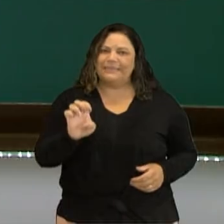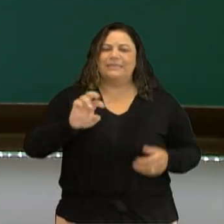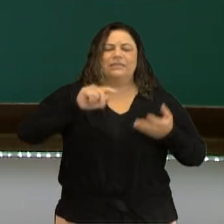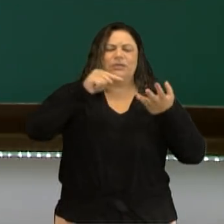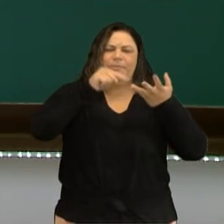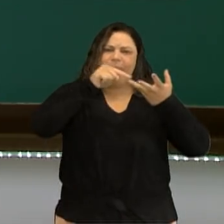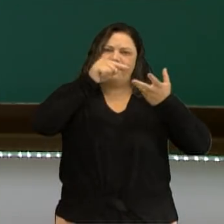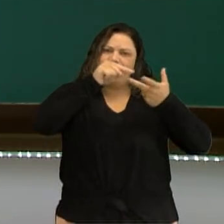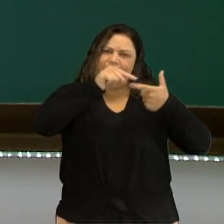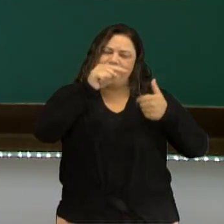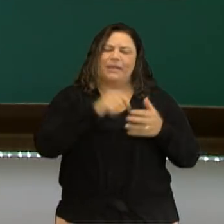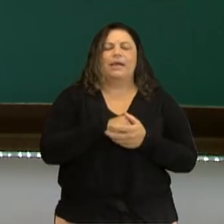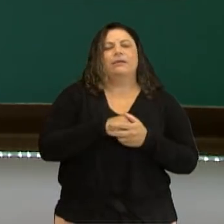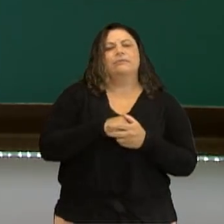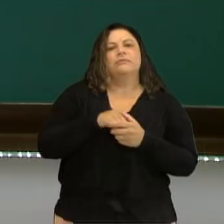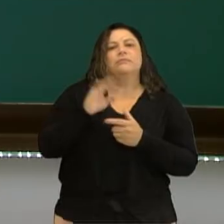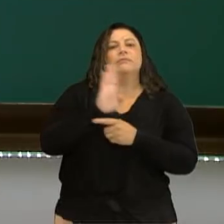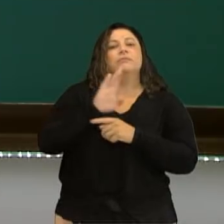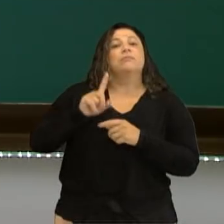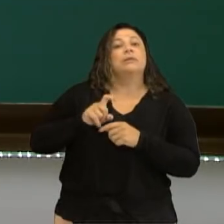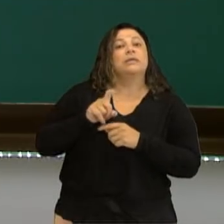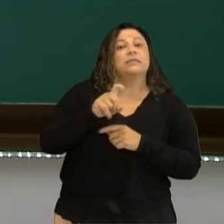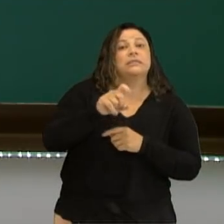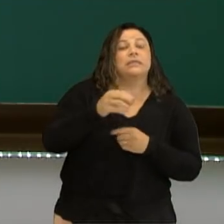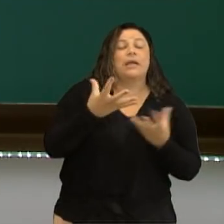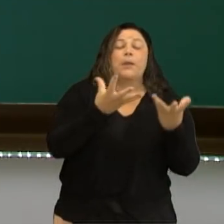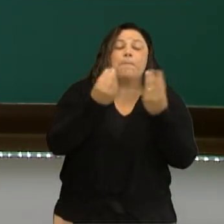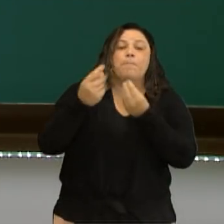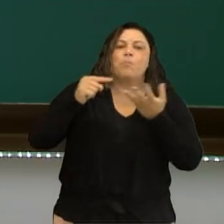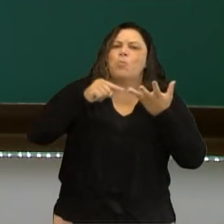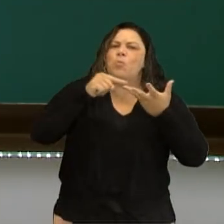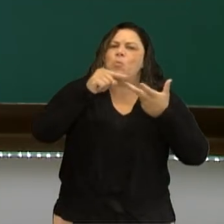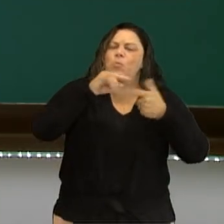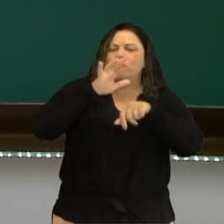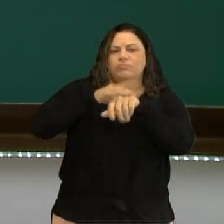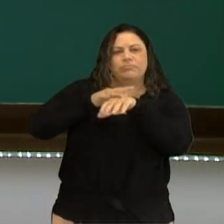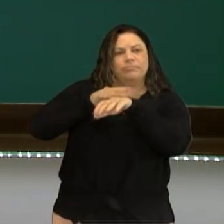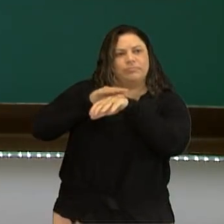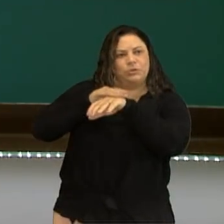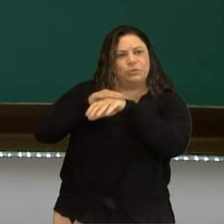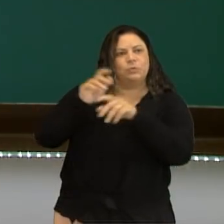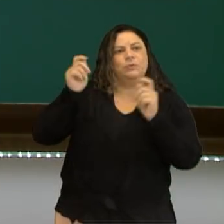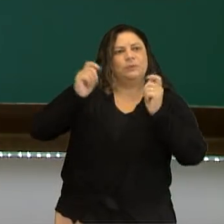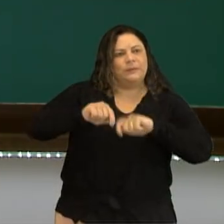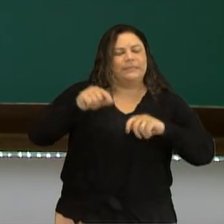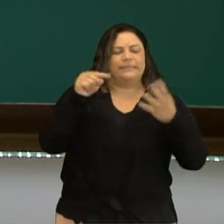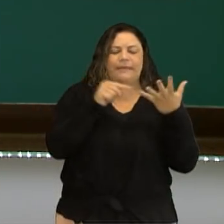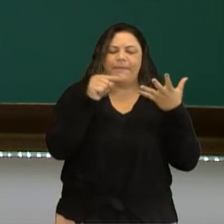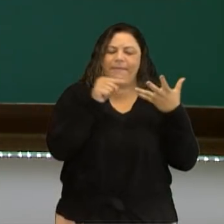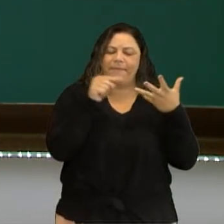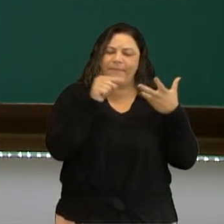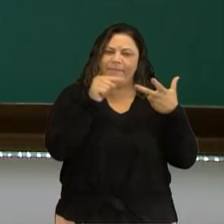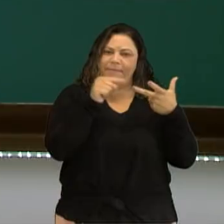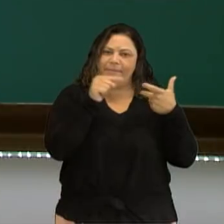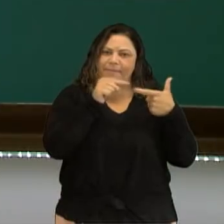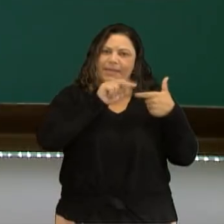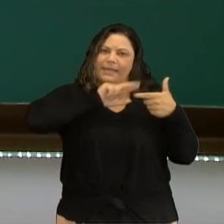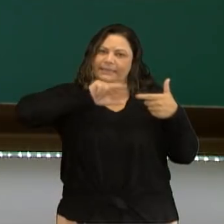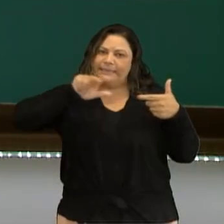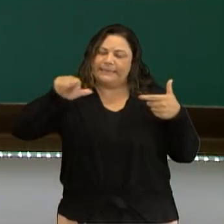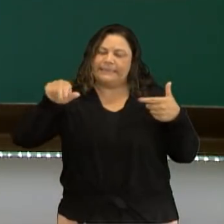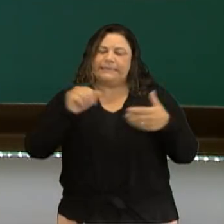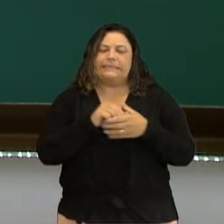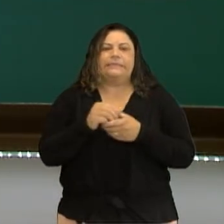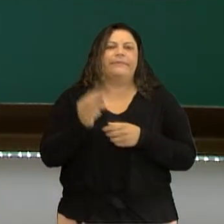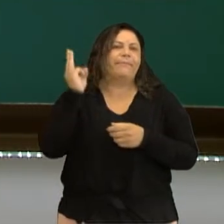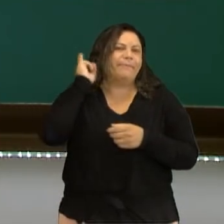essa bactéria causa muitas doenças, né? Então, sinusite, otite, meningite,